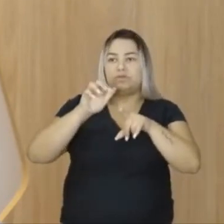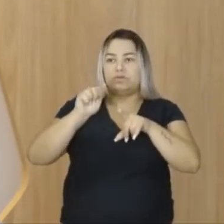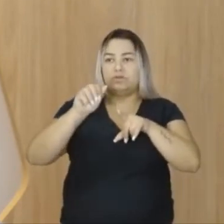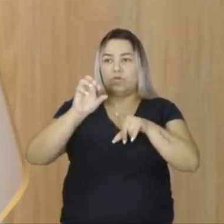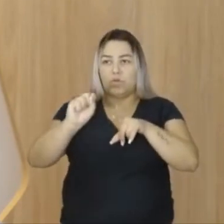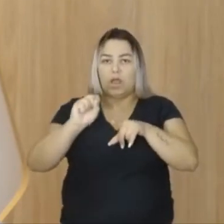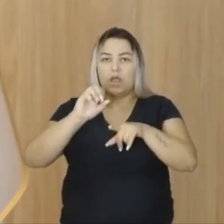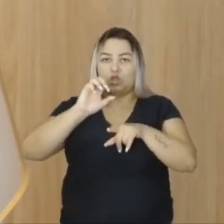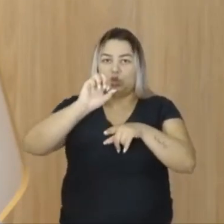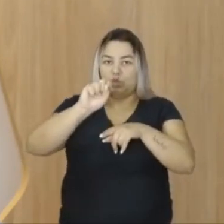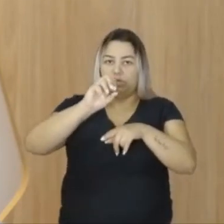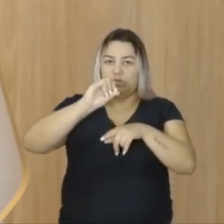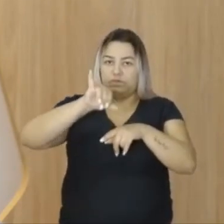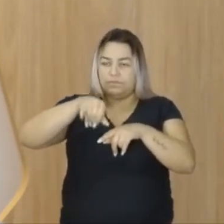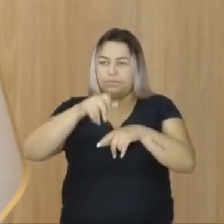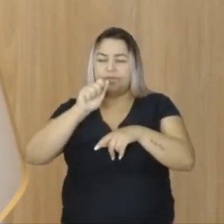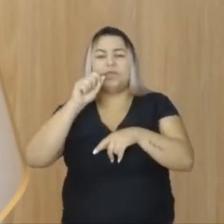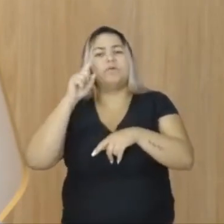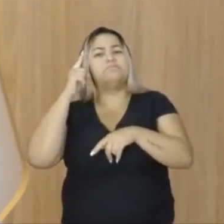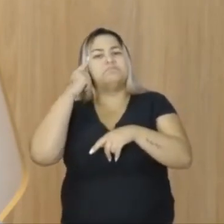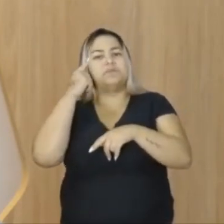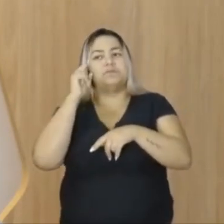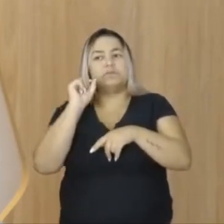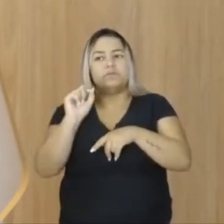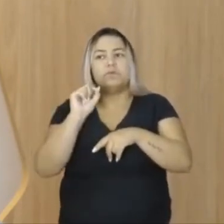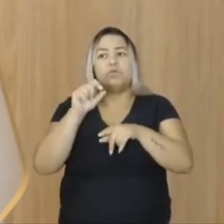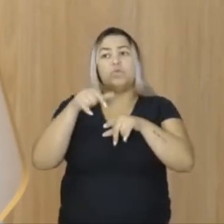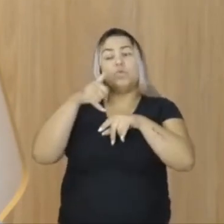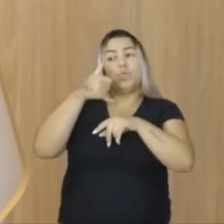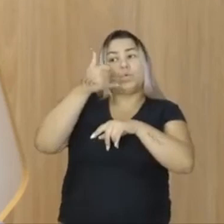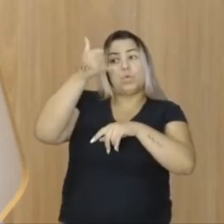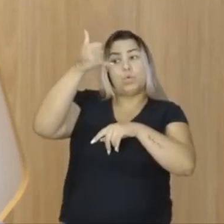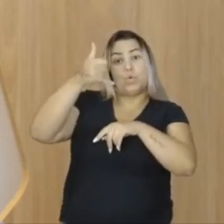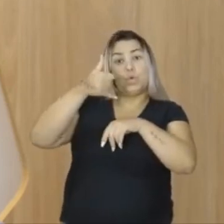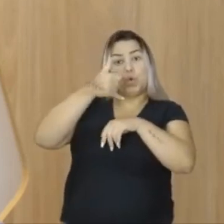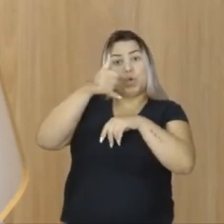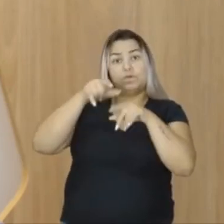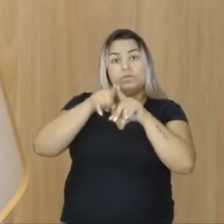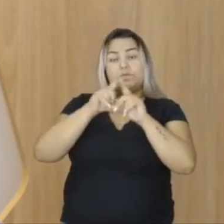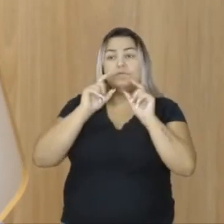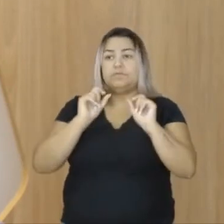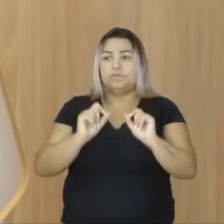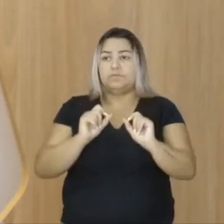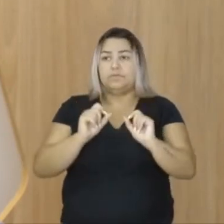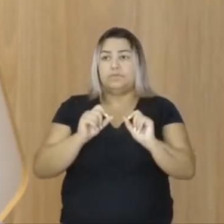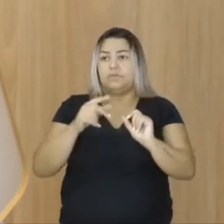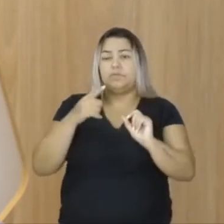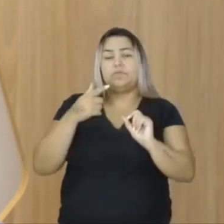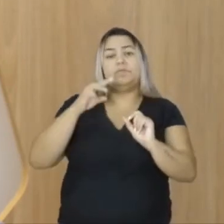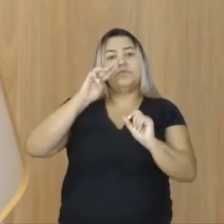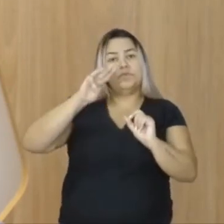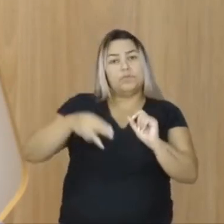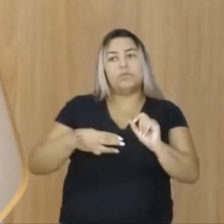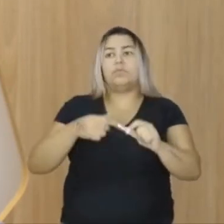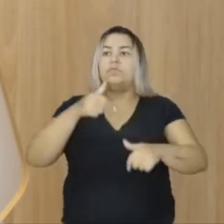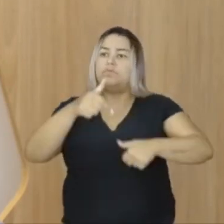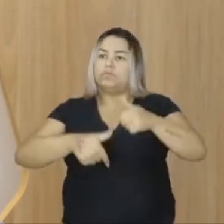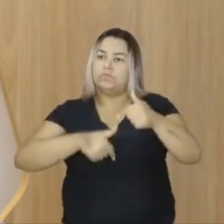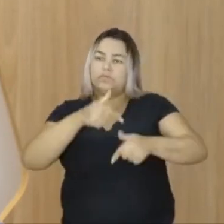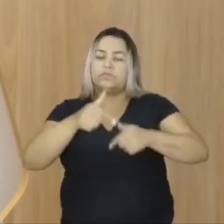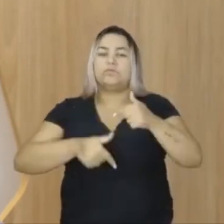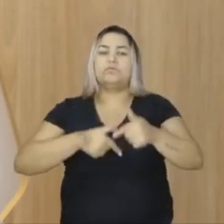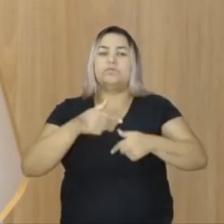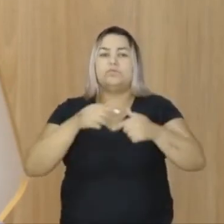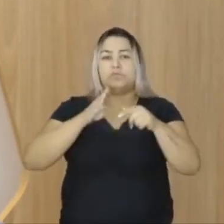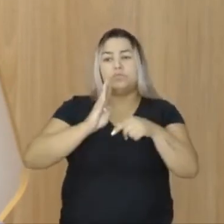soja, vamos imaginar que a gente faz o óleo. Já ganha muitos milhões de empregos e bilhões de